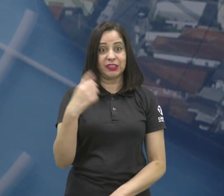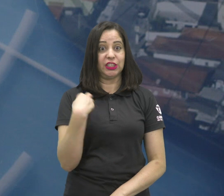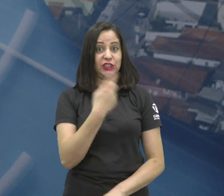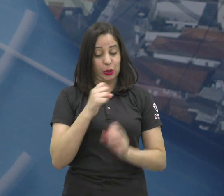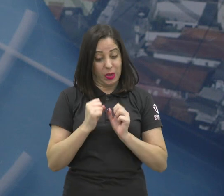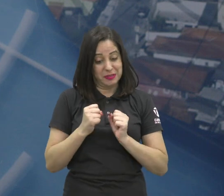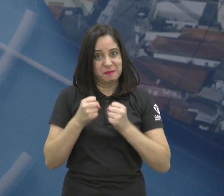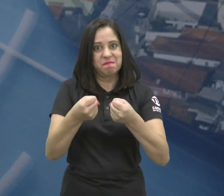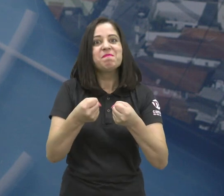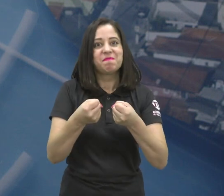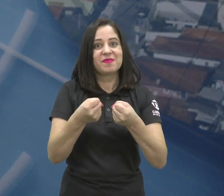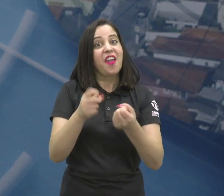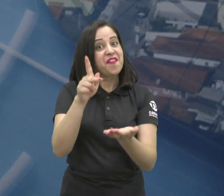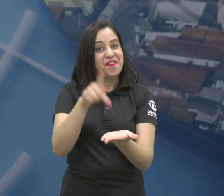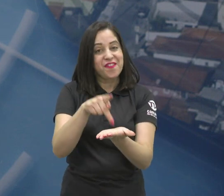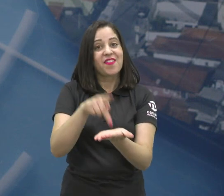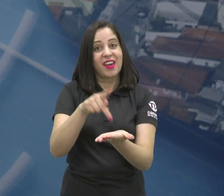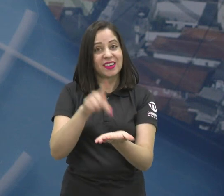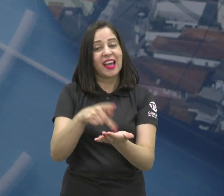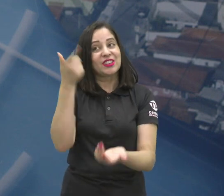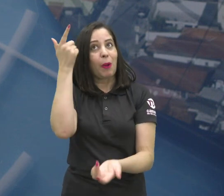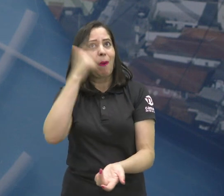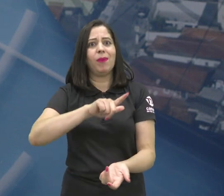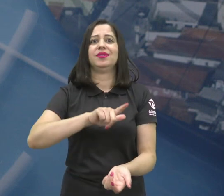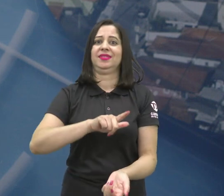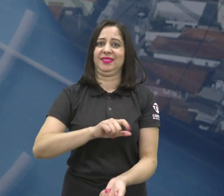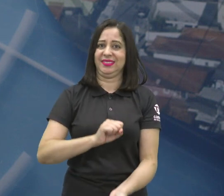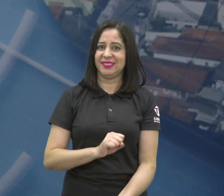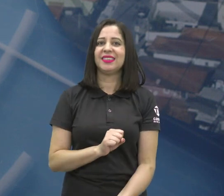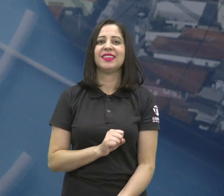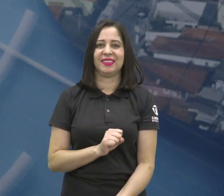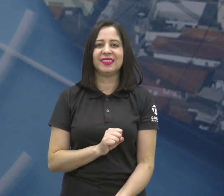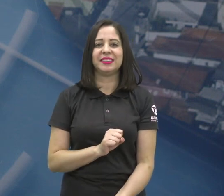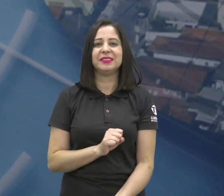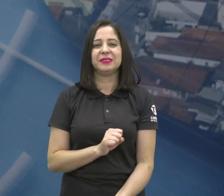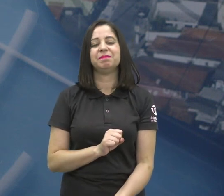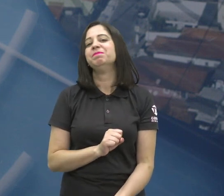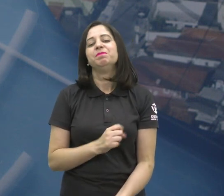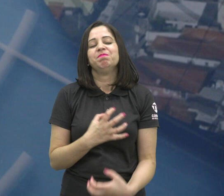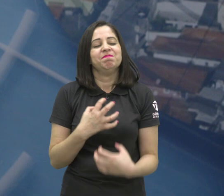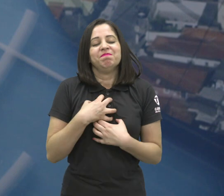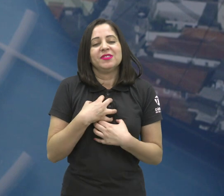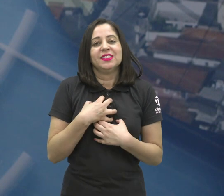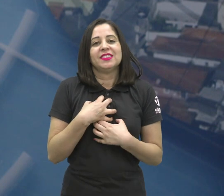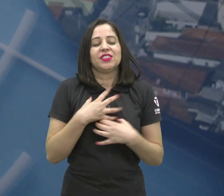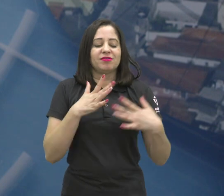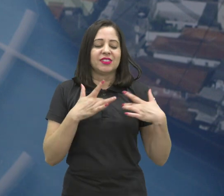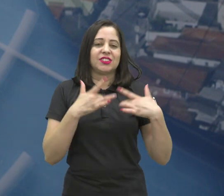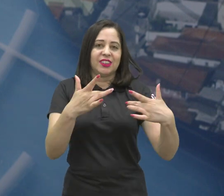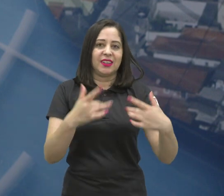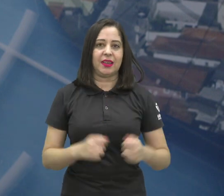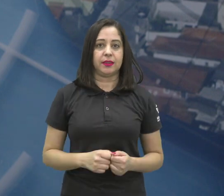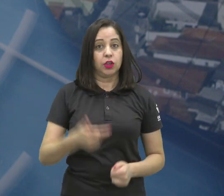né, e de fato, né, consiga traduzir para a gente, para o nosso sentimento, né, a